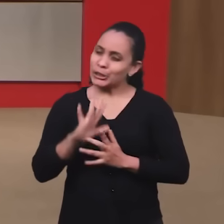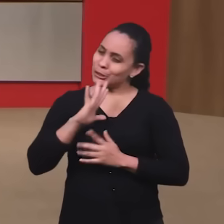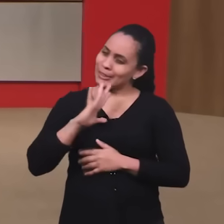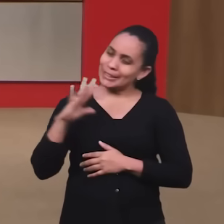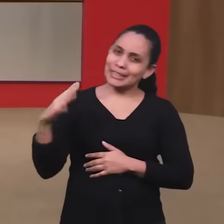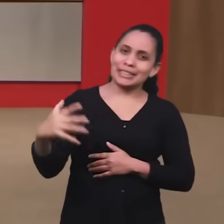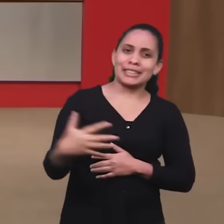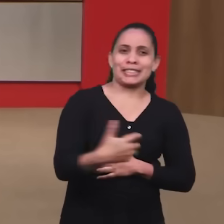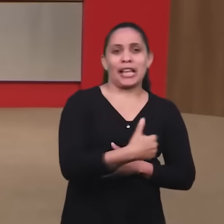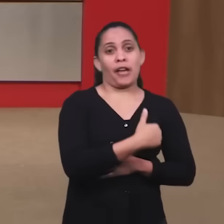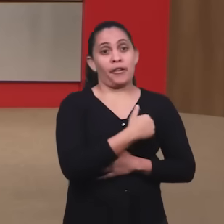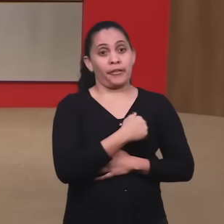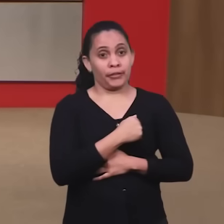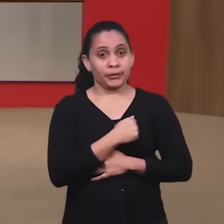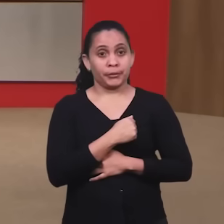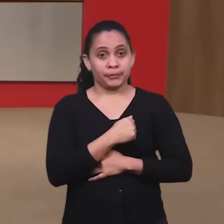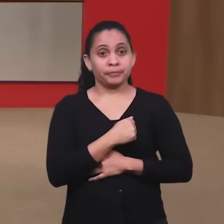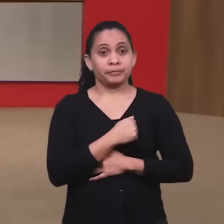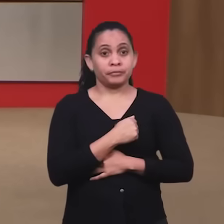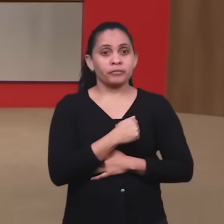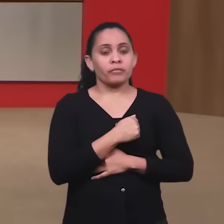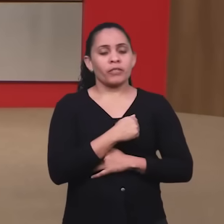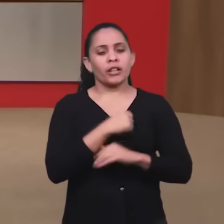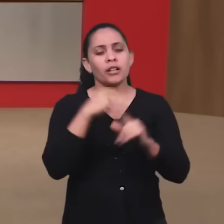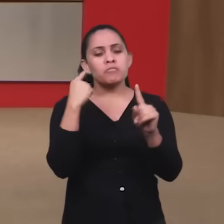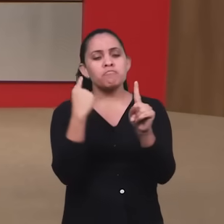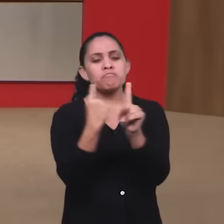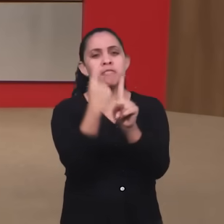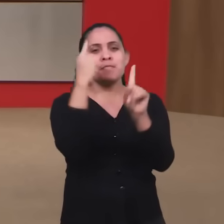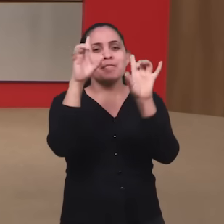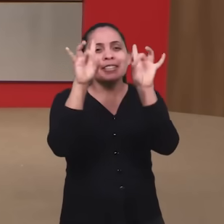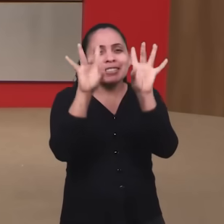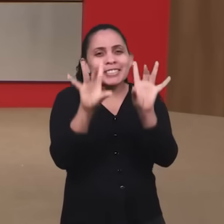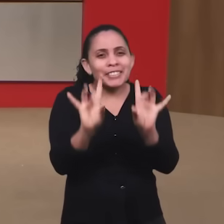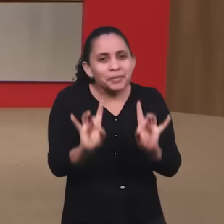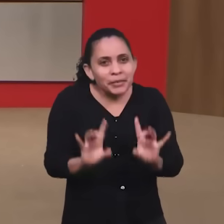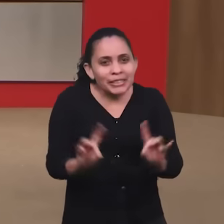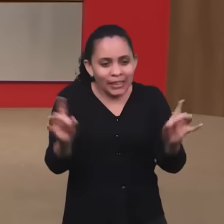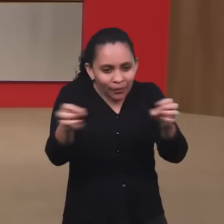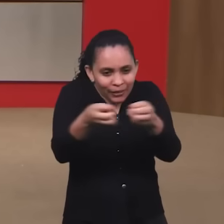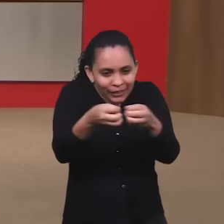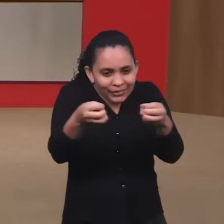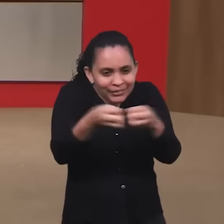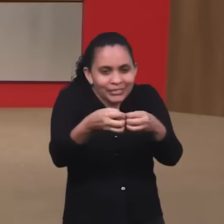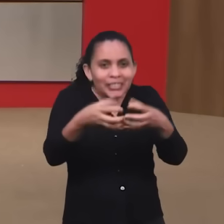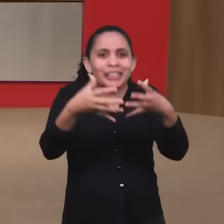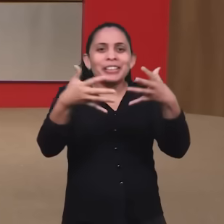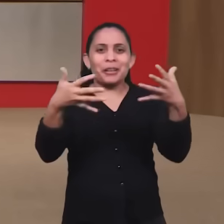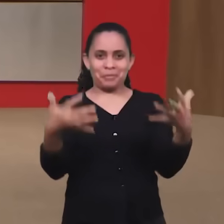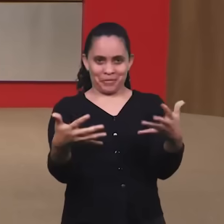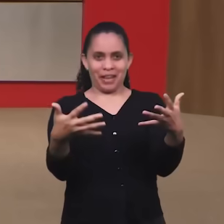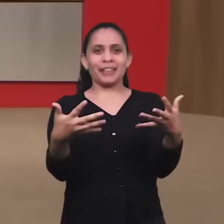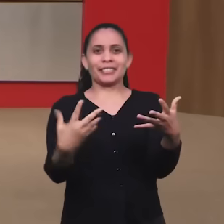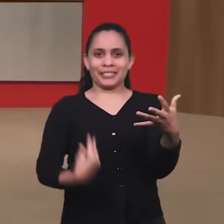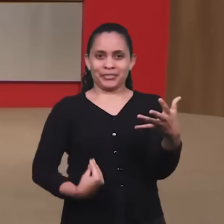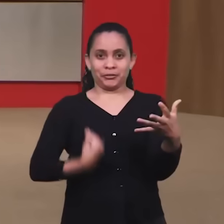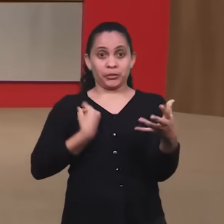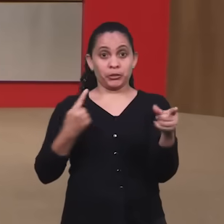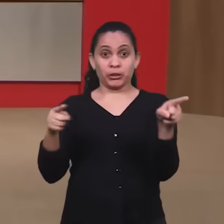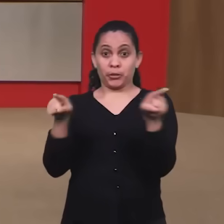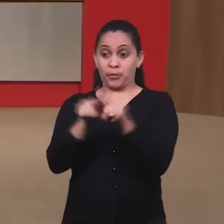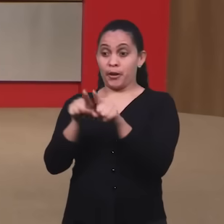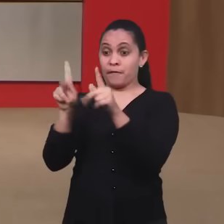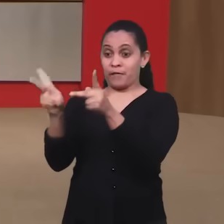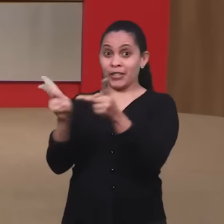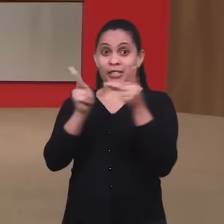e Salvador, que proporcionou aquele encontro e aquele milagre, é o que está presente, está